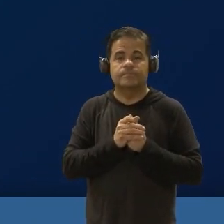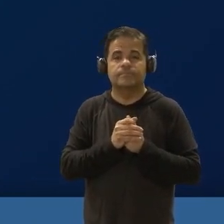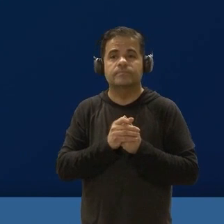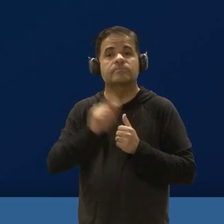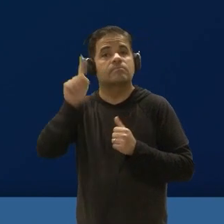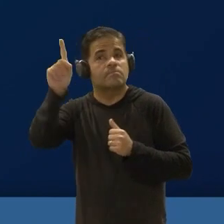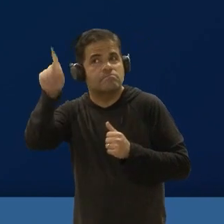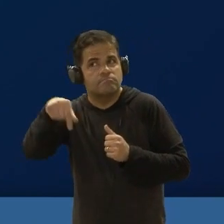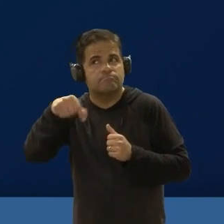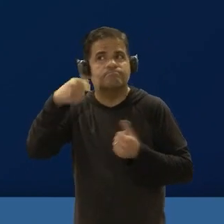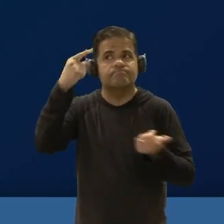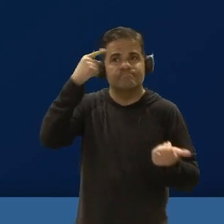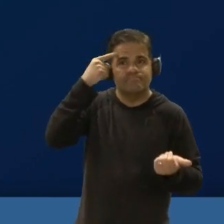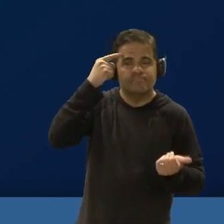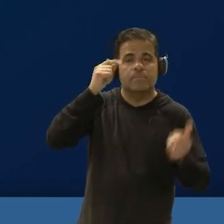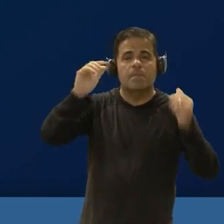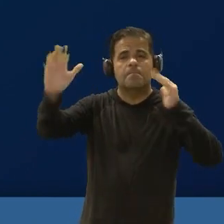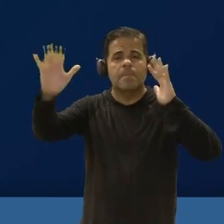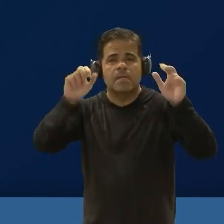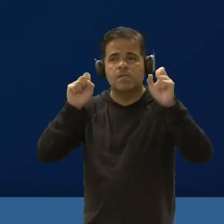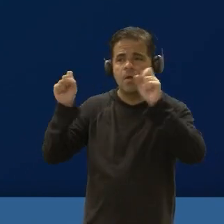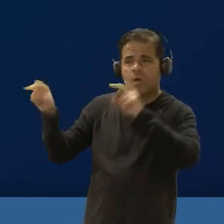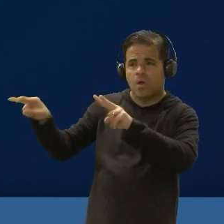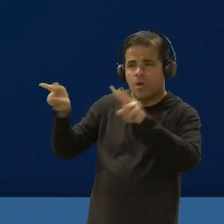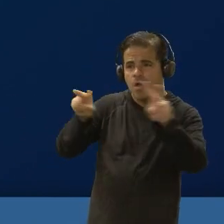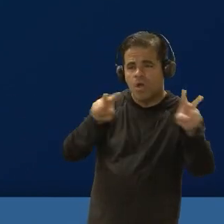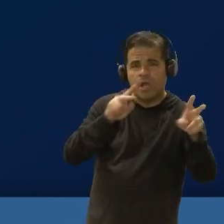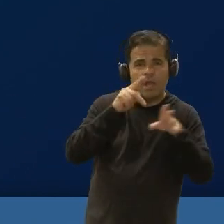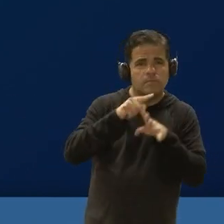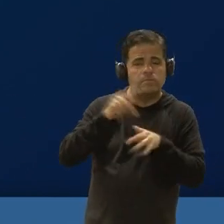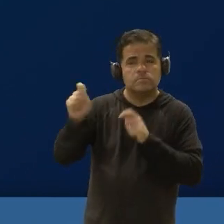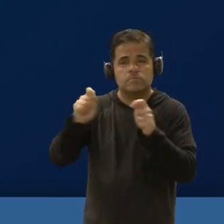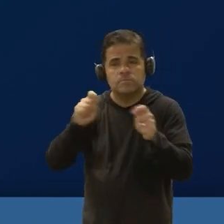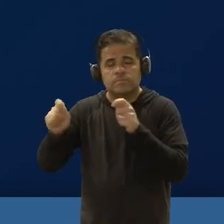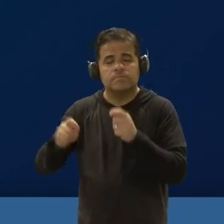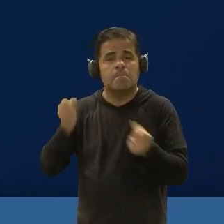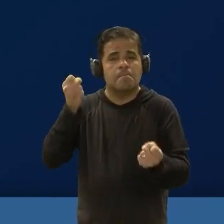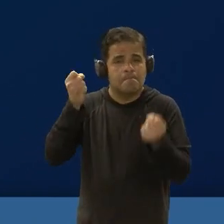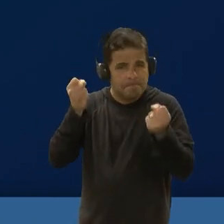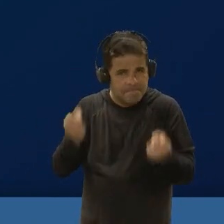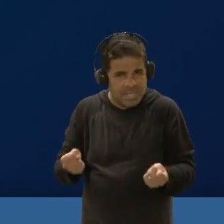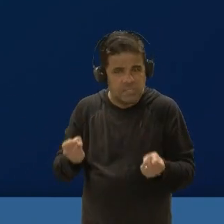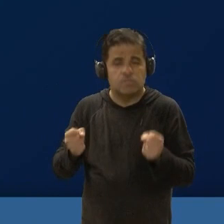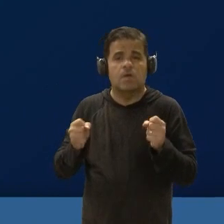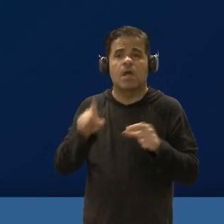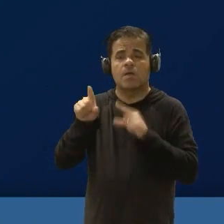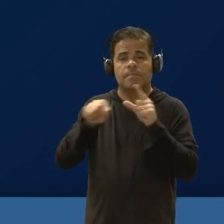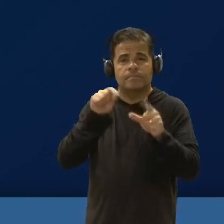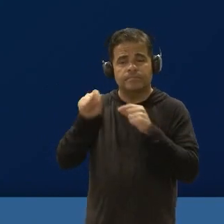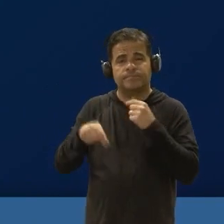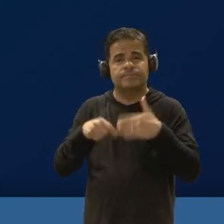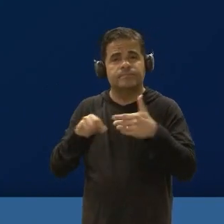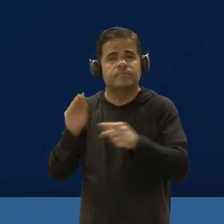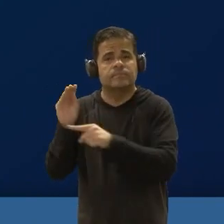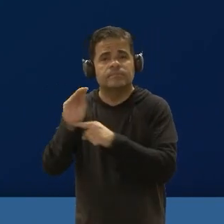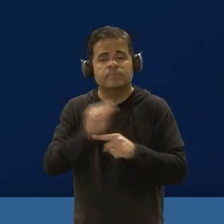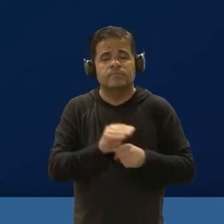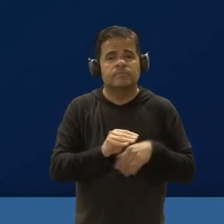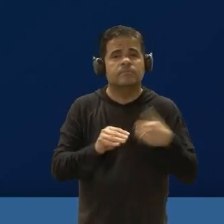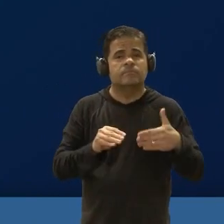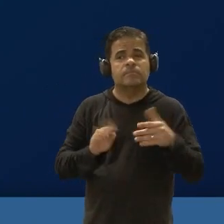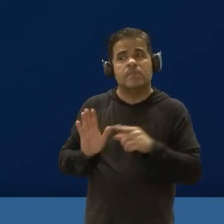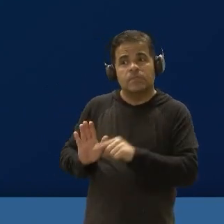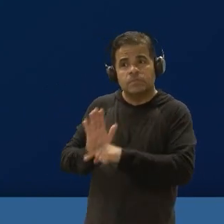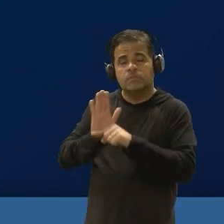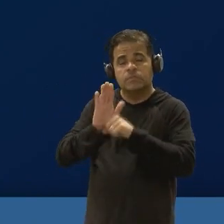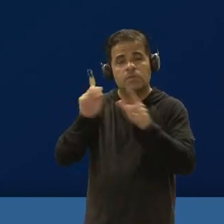Então, quando a gente olhar a proteína no controle de peso, é uma opção válida para a preservação da massa magra,